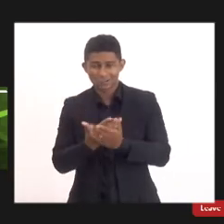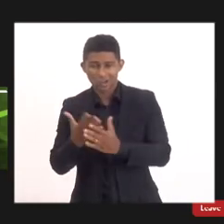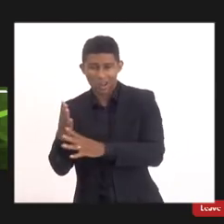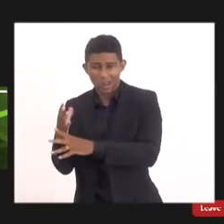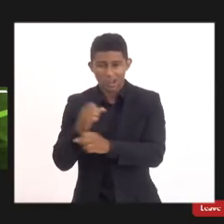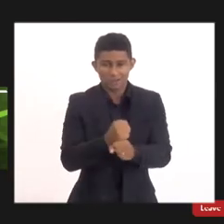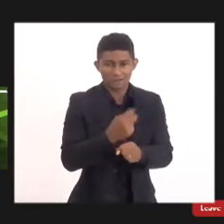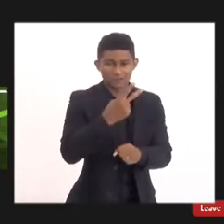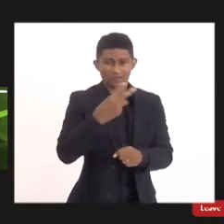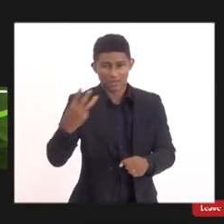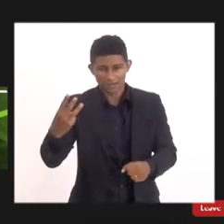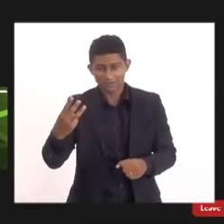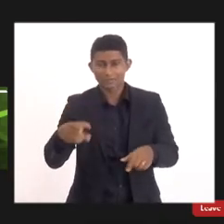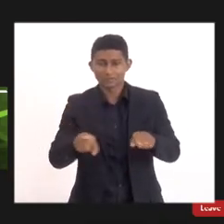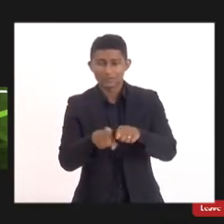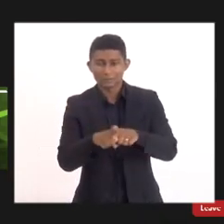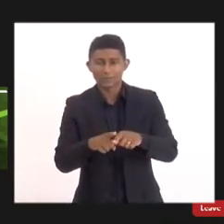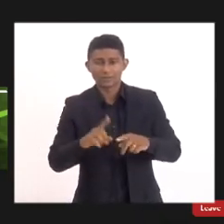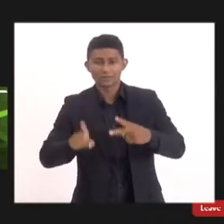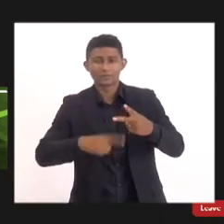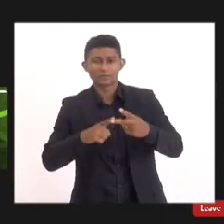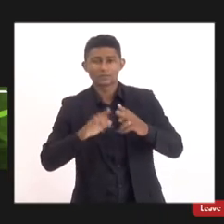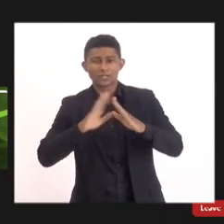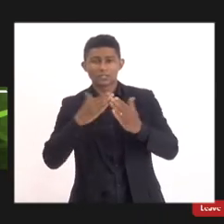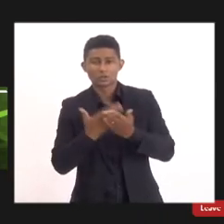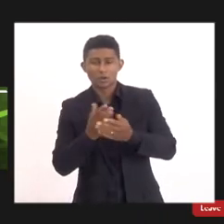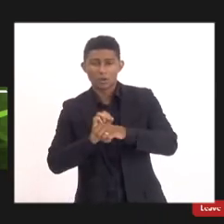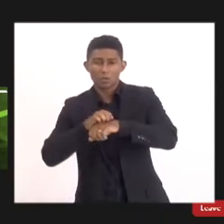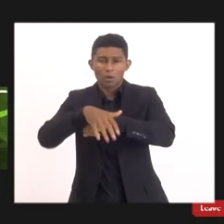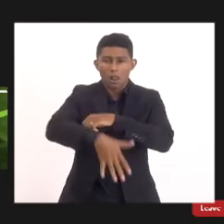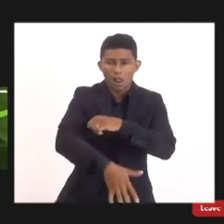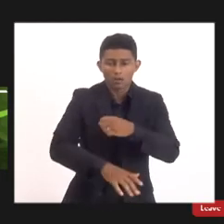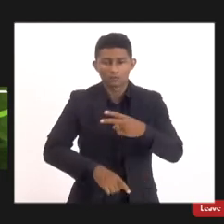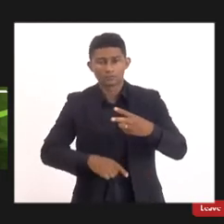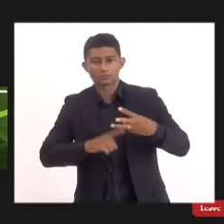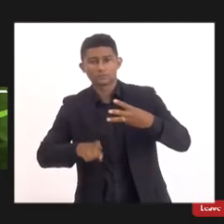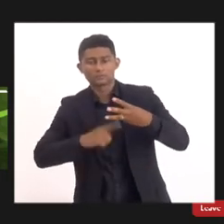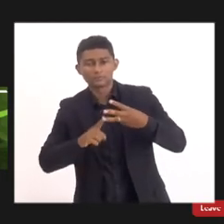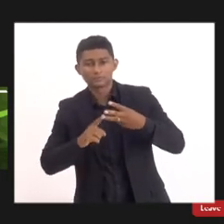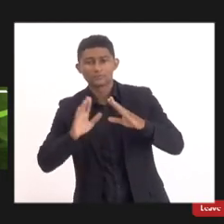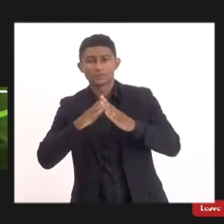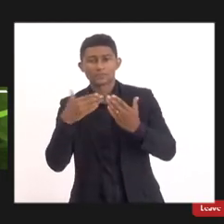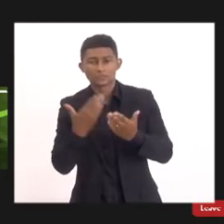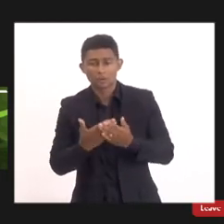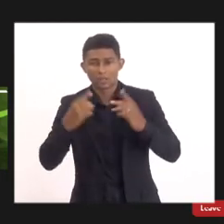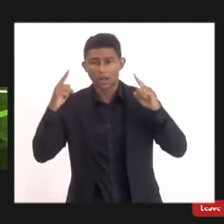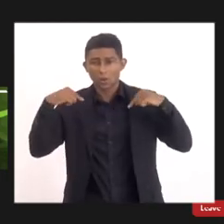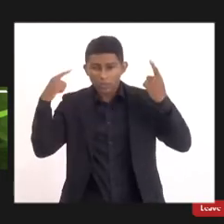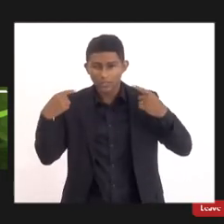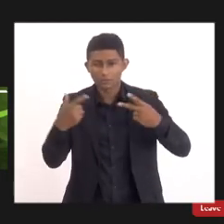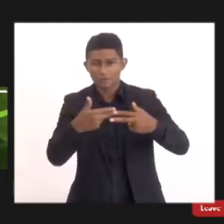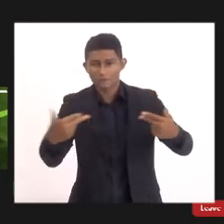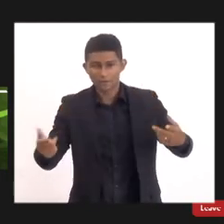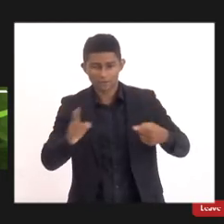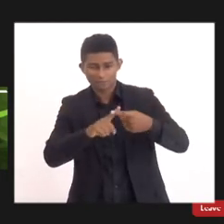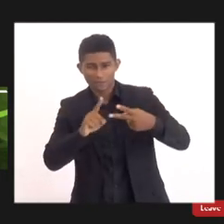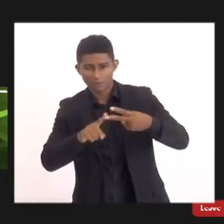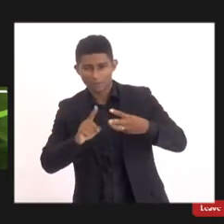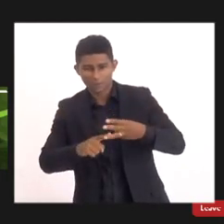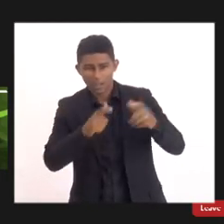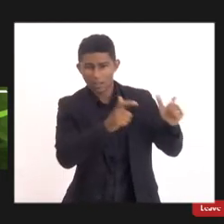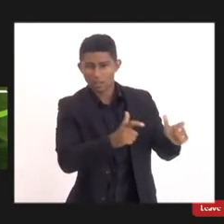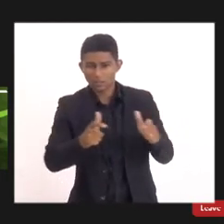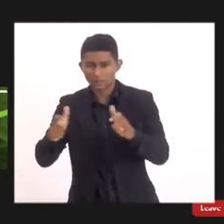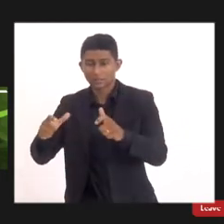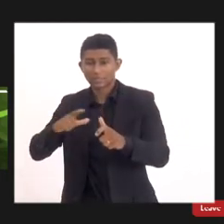de Cachoeira de Macacu, mais escolas de Sumidouro, Cantagalo, Cordeiro, né, enfim. E a gente só tem dois profissionais no NAPS,